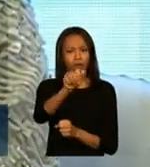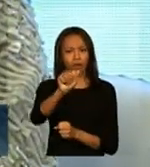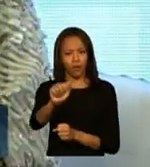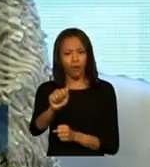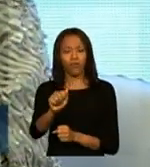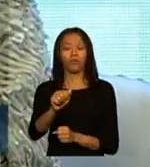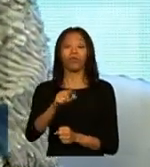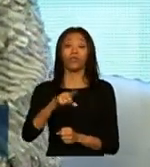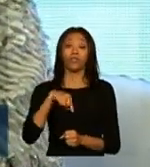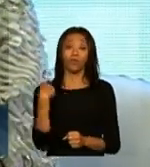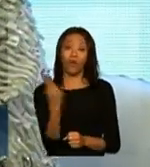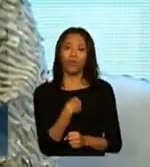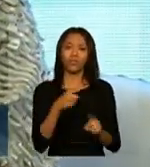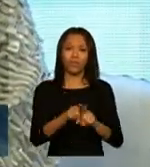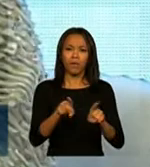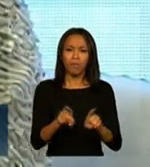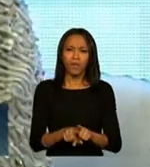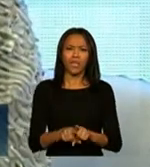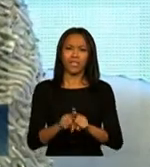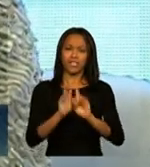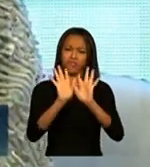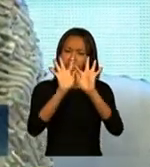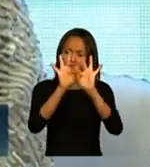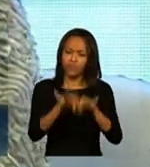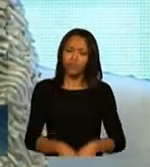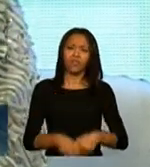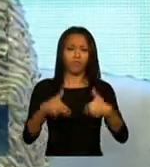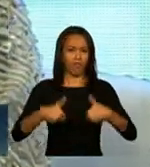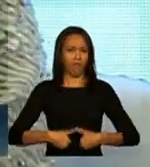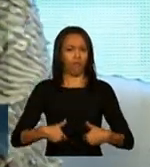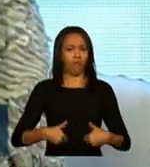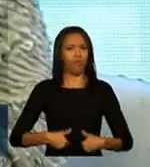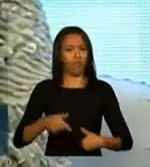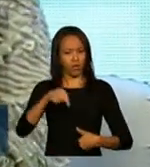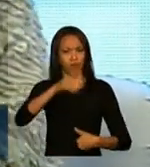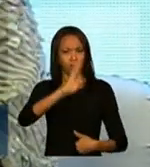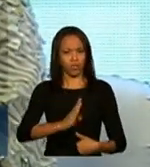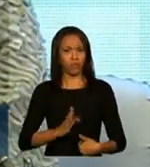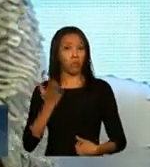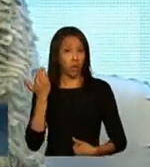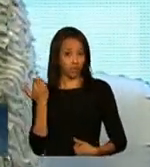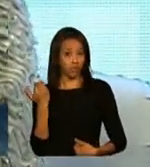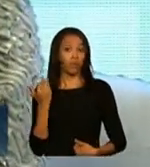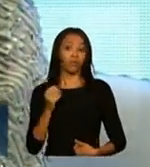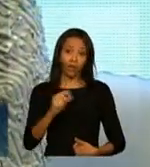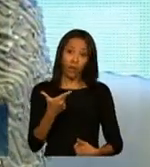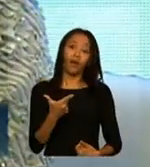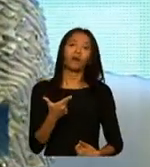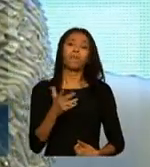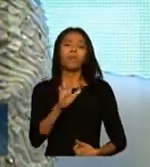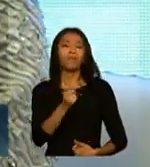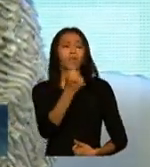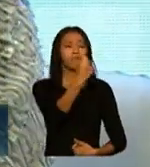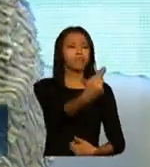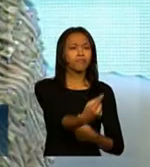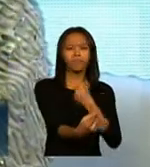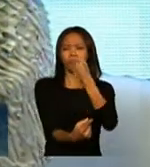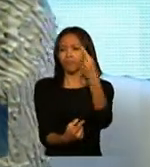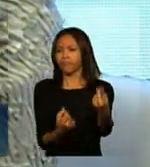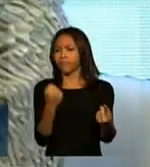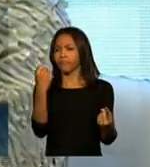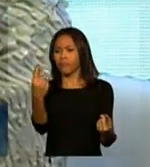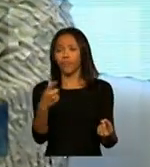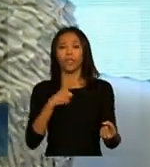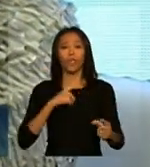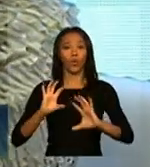festejar a fome ter terminado no Brasil da forma como ela existia. Hoje você tem fome no Brasil, sim, de forma pontual. Hoje você tem